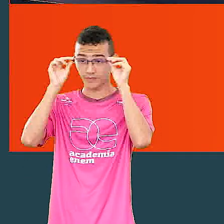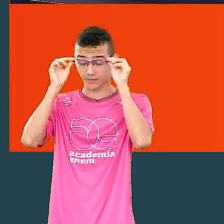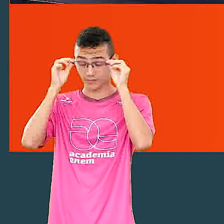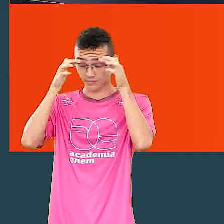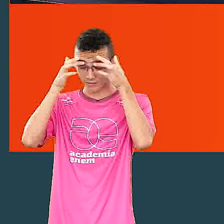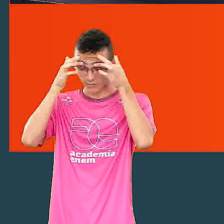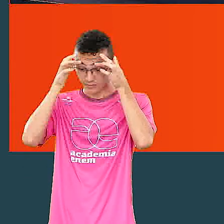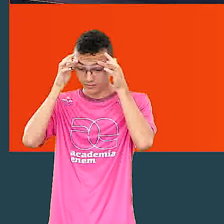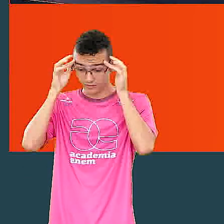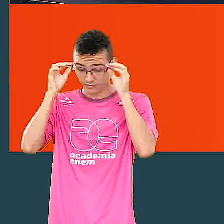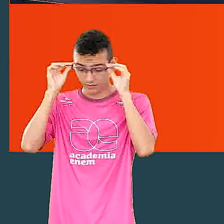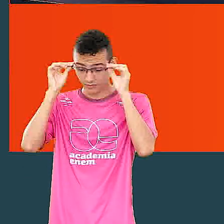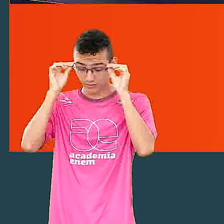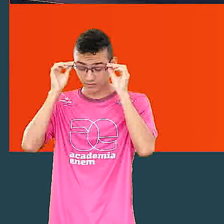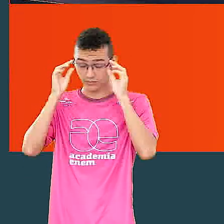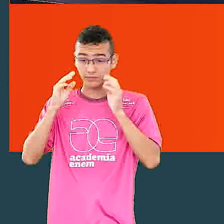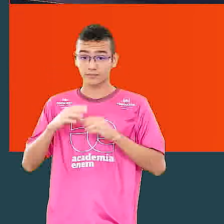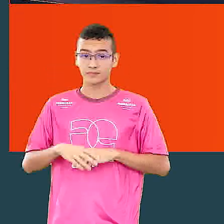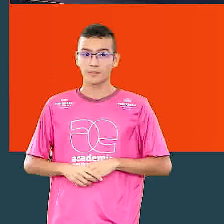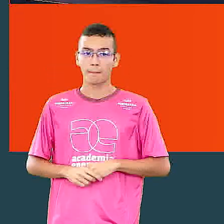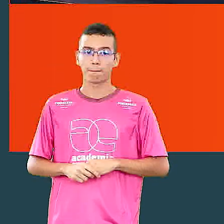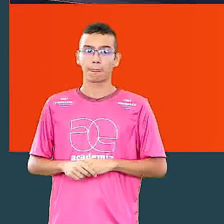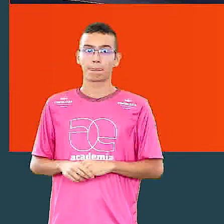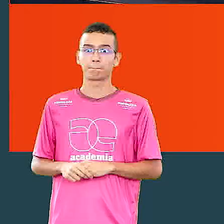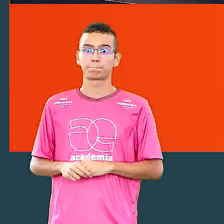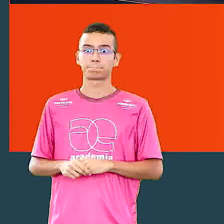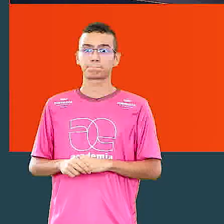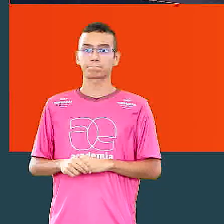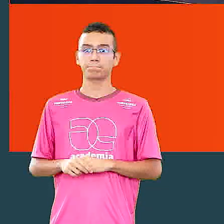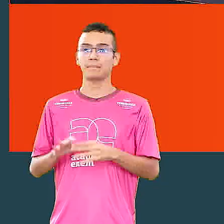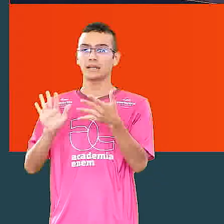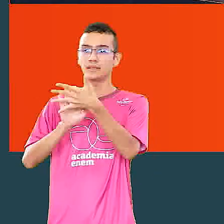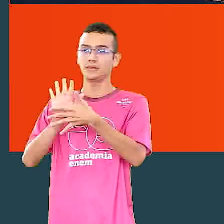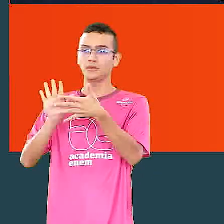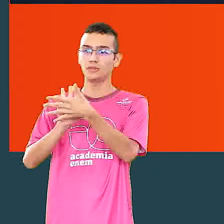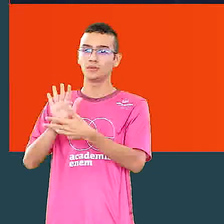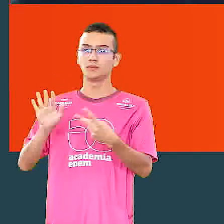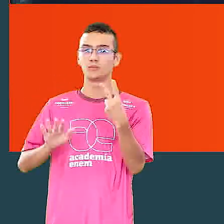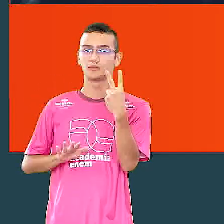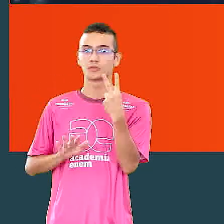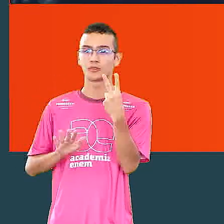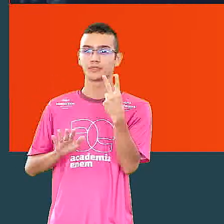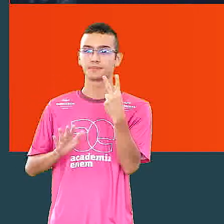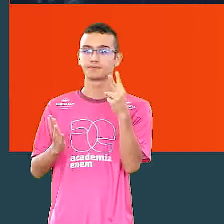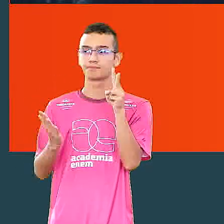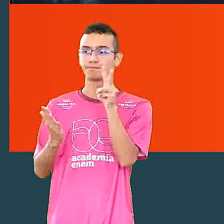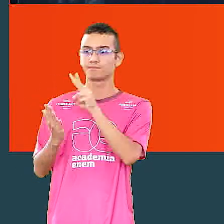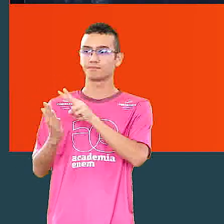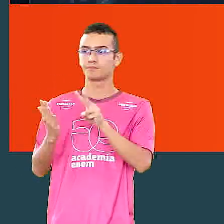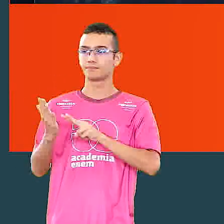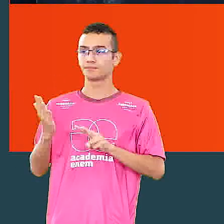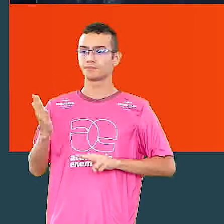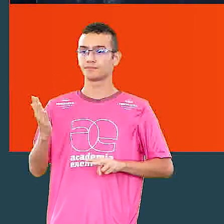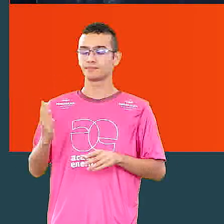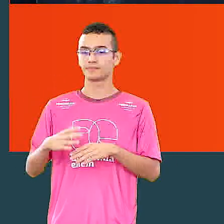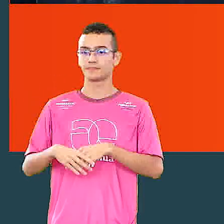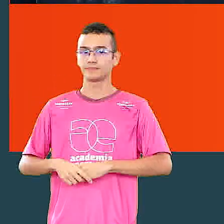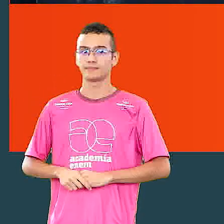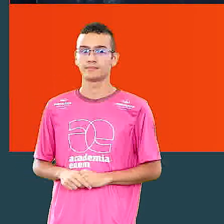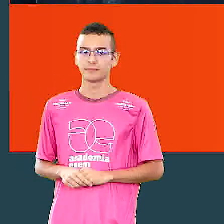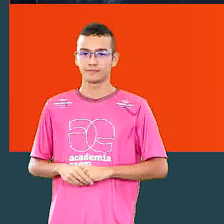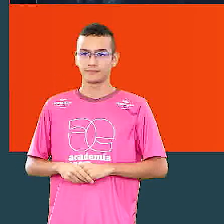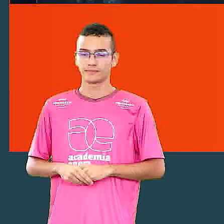forças abrindo um novo mundo. Texto 2. Os edifícios das fábricas adaptavam-se mal